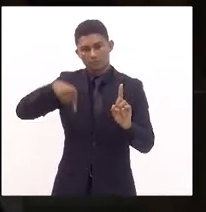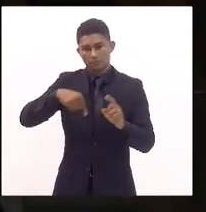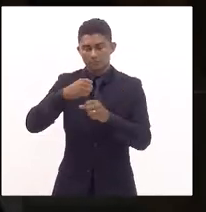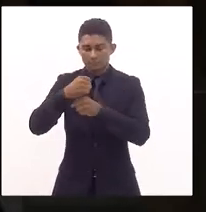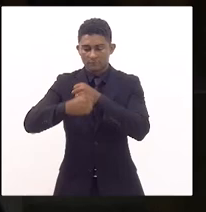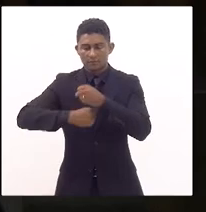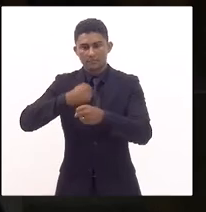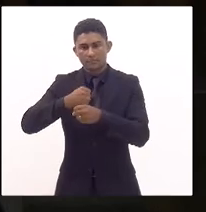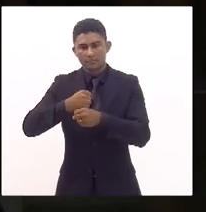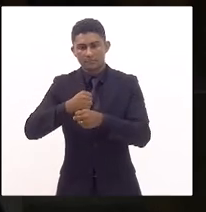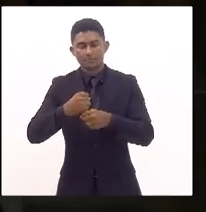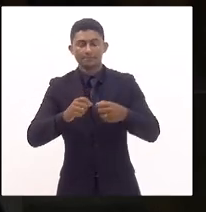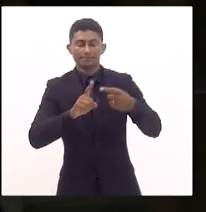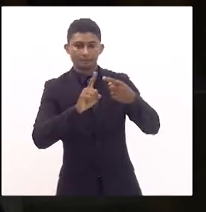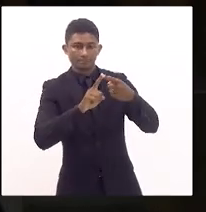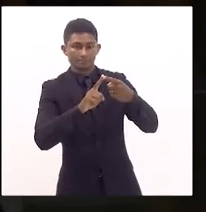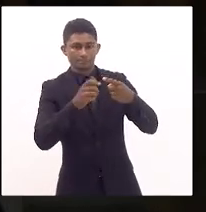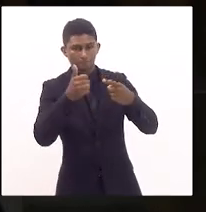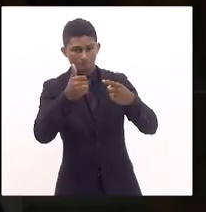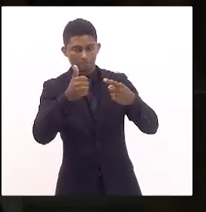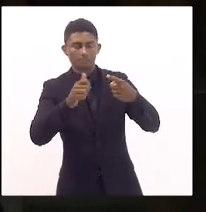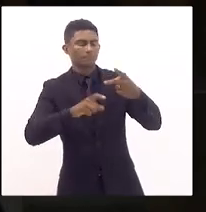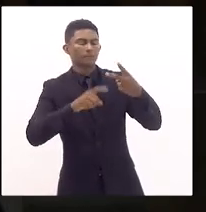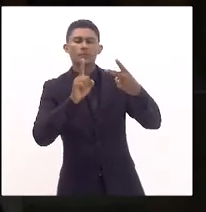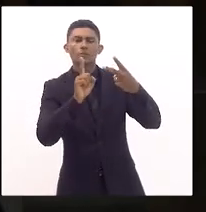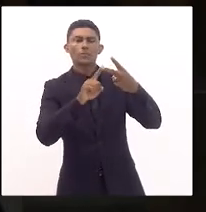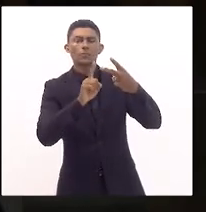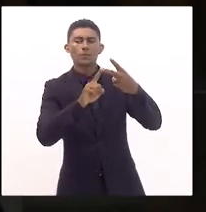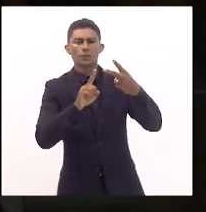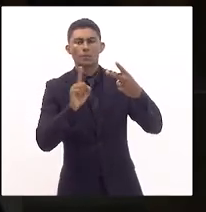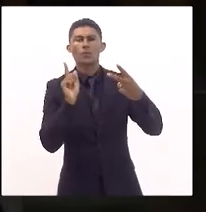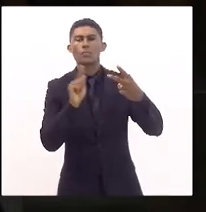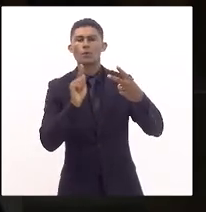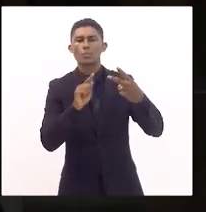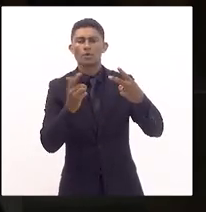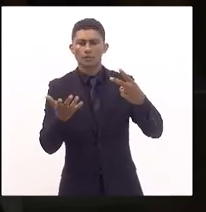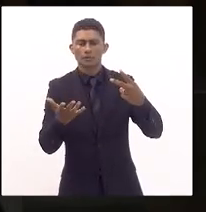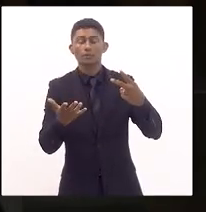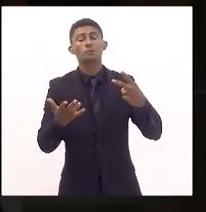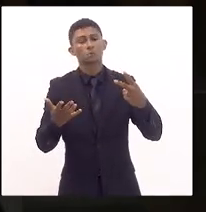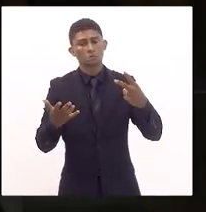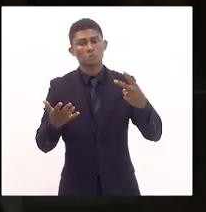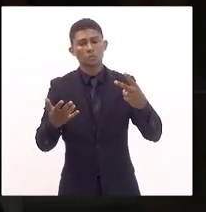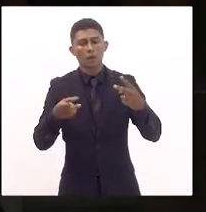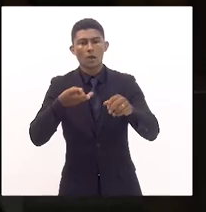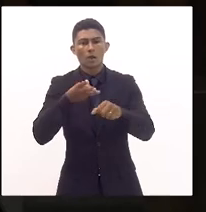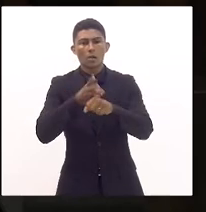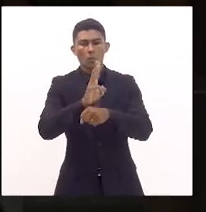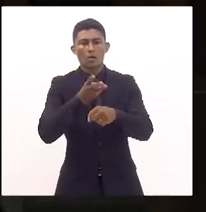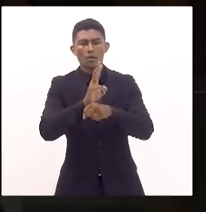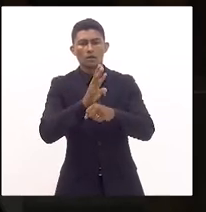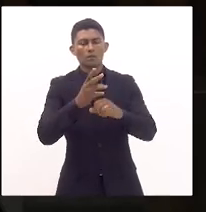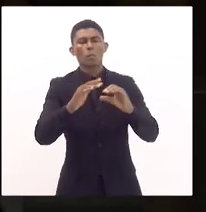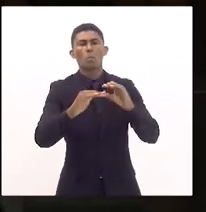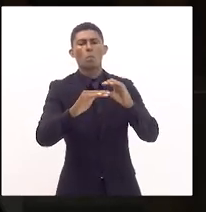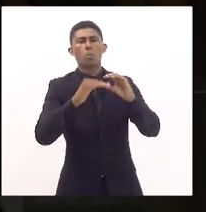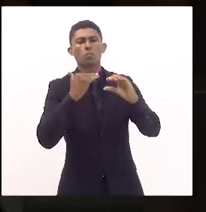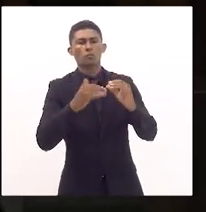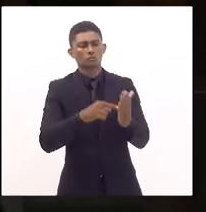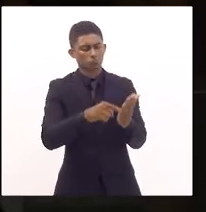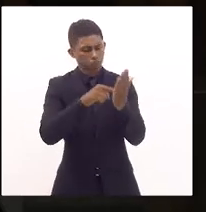Esse é um ponto. O segundo ponto, senhora presidente, que eu recebi um zap no dia de